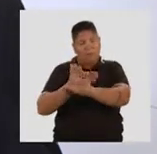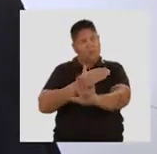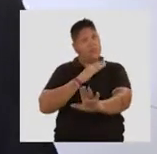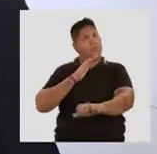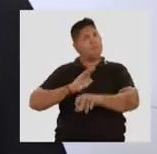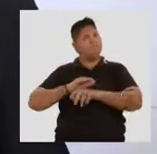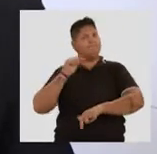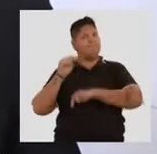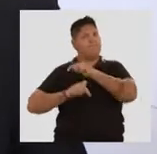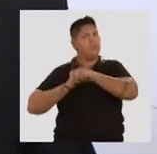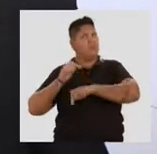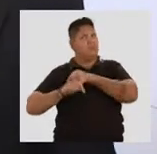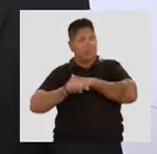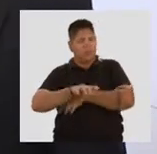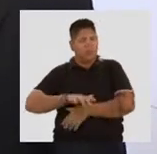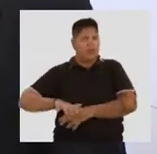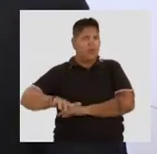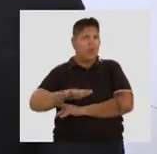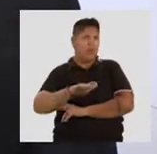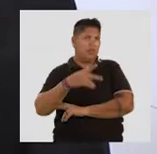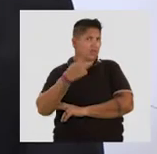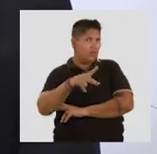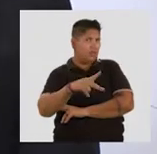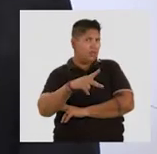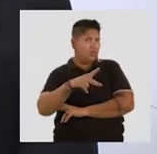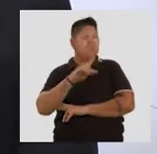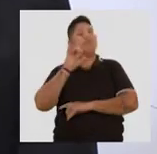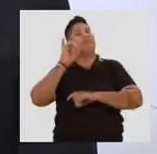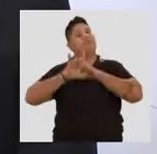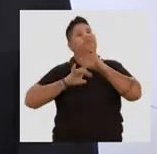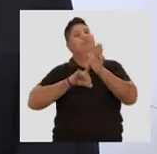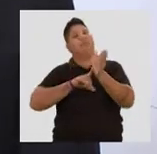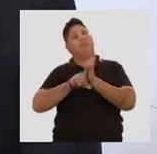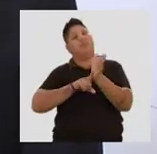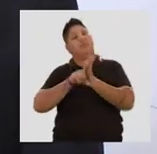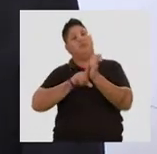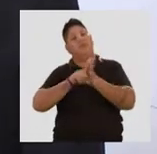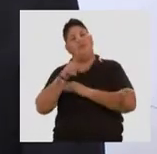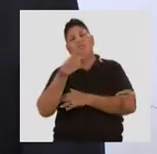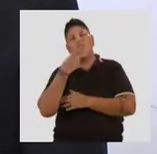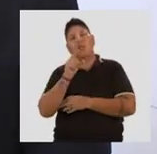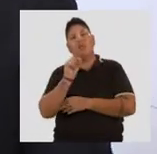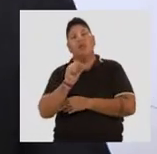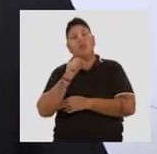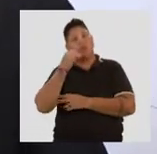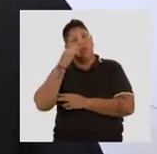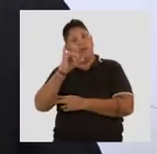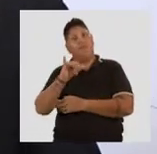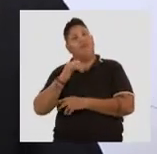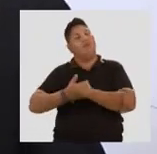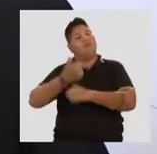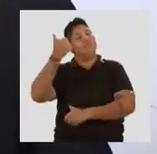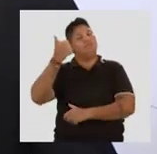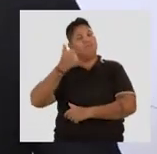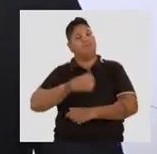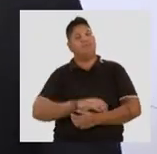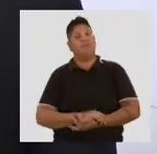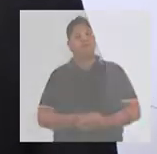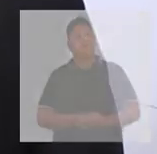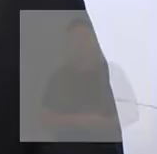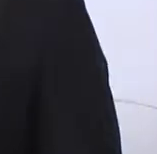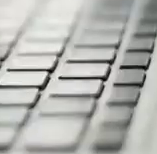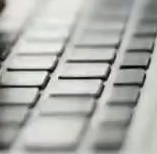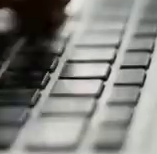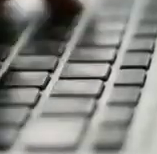que têm afastado cada vez mais profissionais do mercado de trabalho. Especialistas afirmam que a prevenção é o